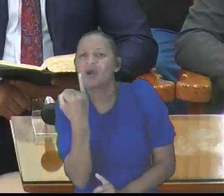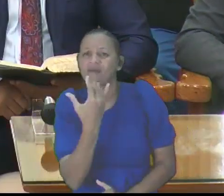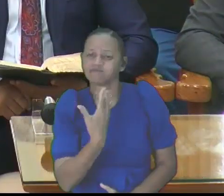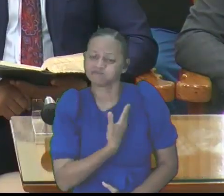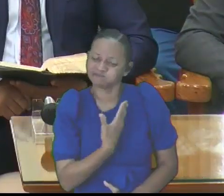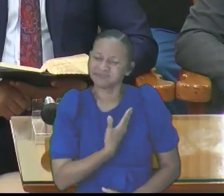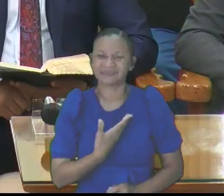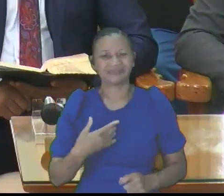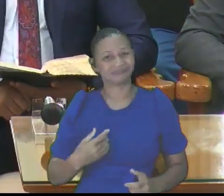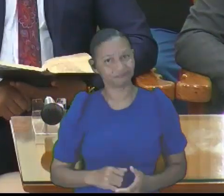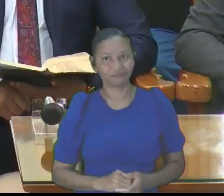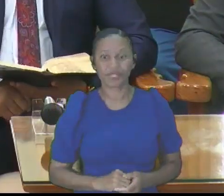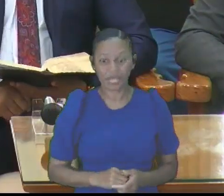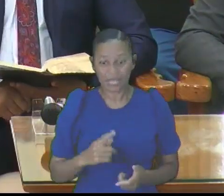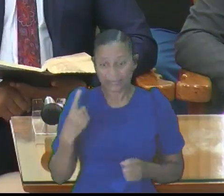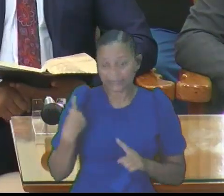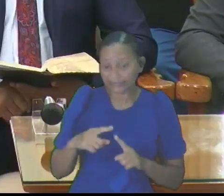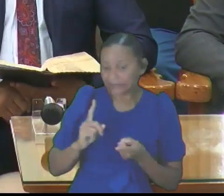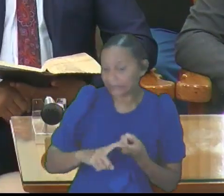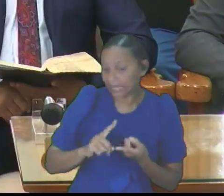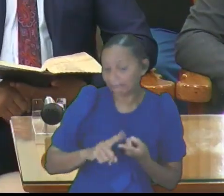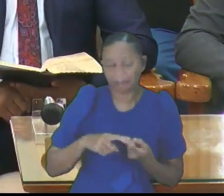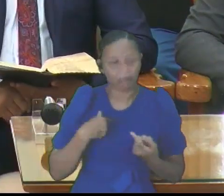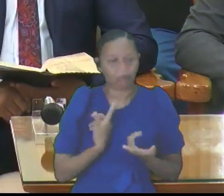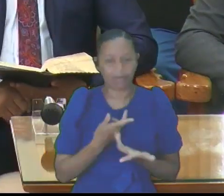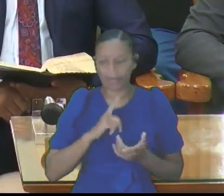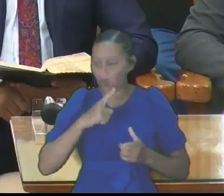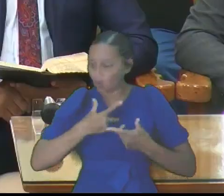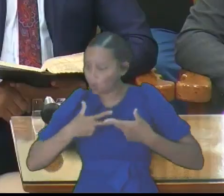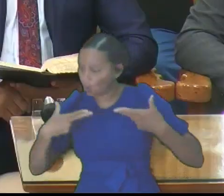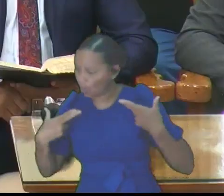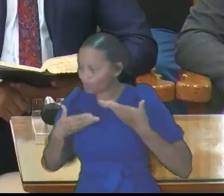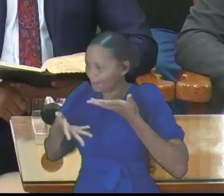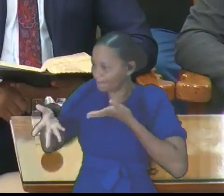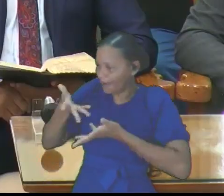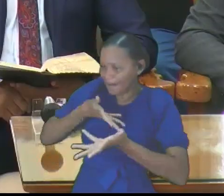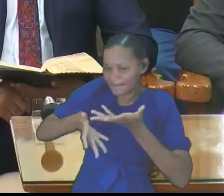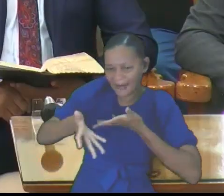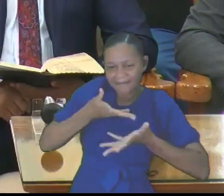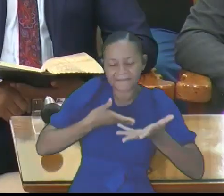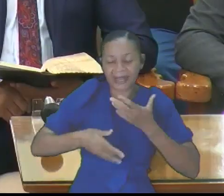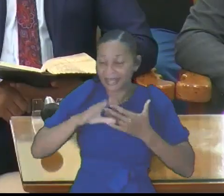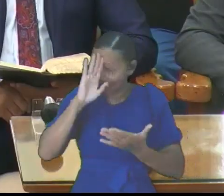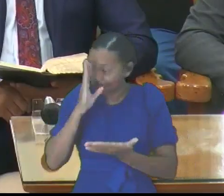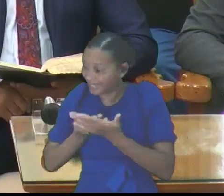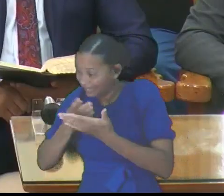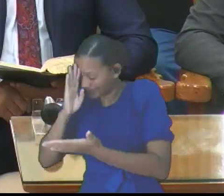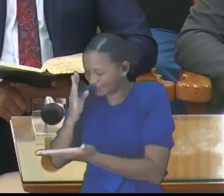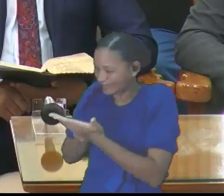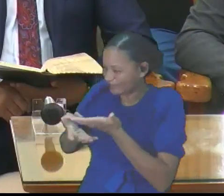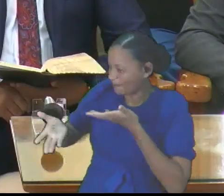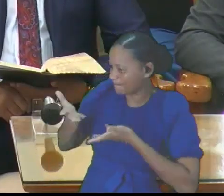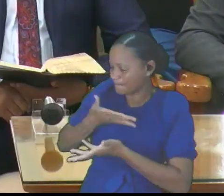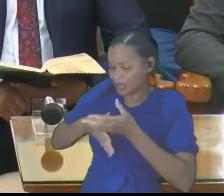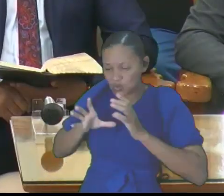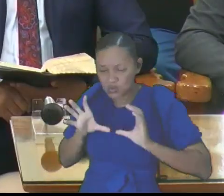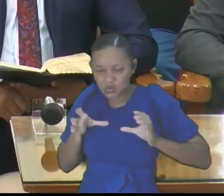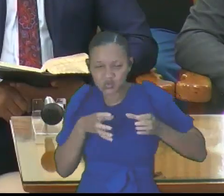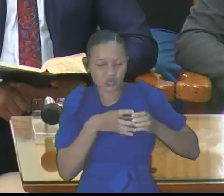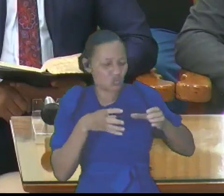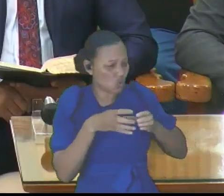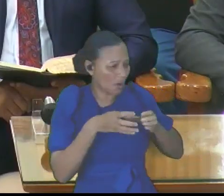relacionamento, de partilhar das mesmas coisas, de partilhar das mesmas crenças. Ele tem que ter um grupo que